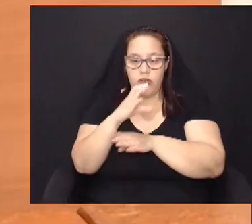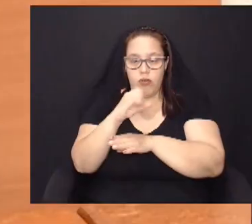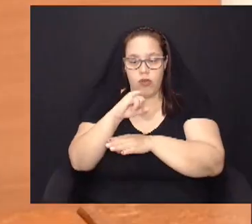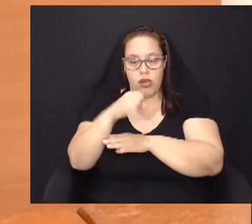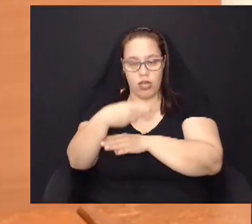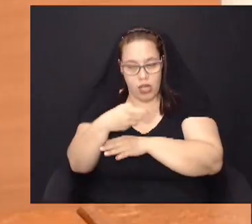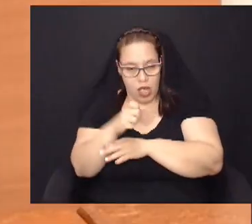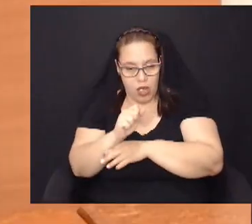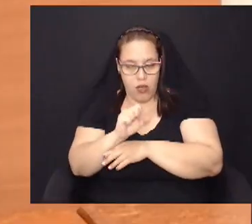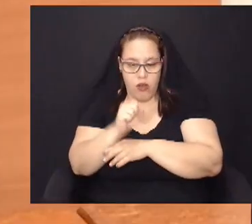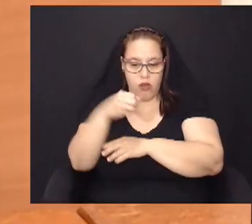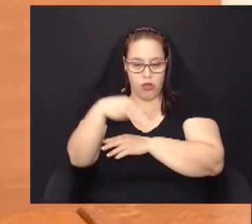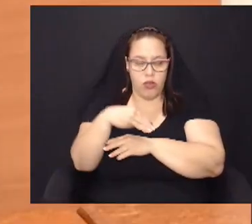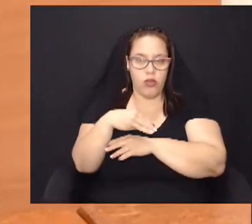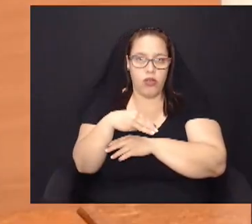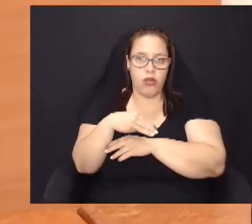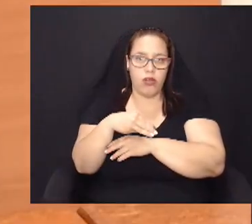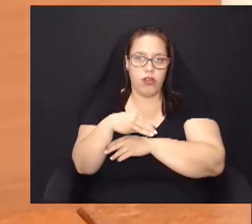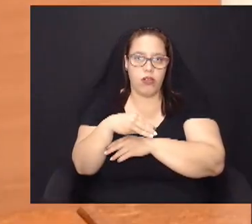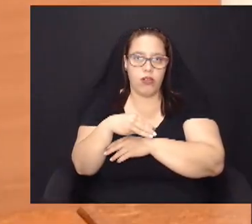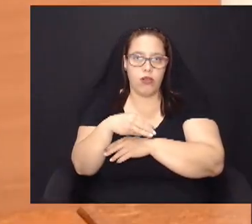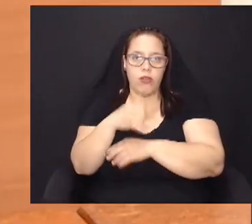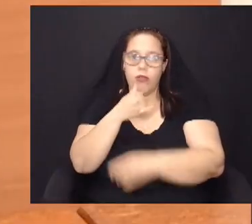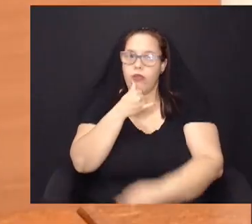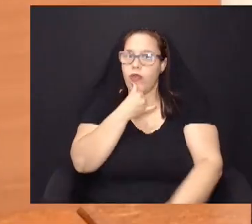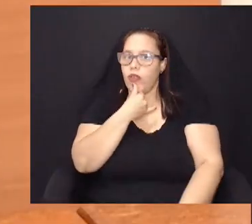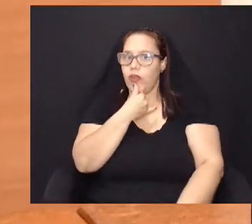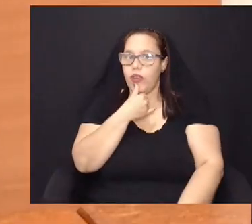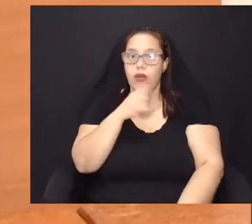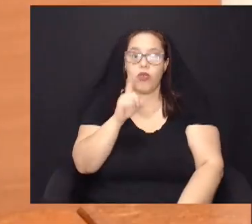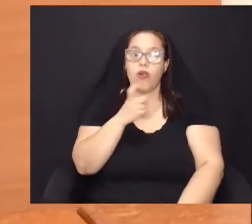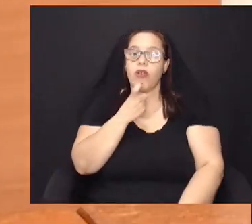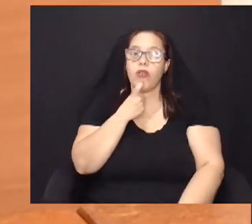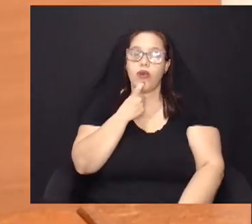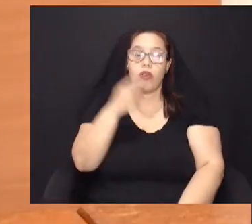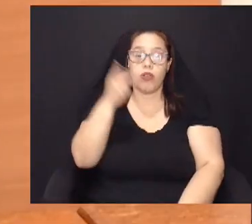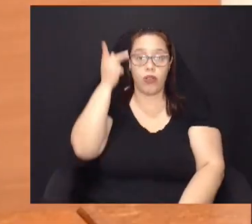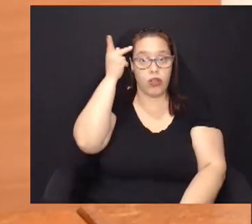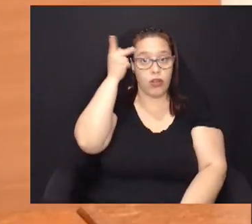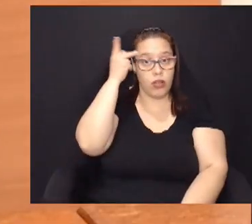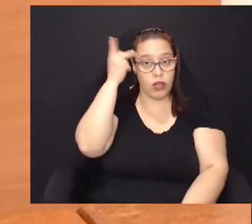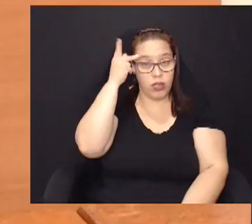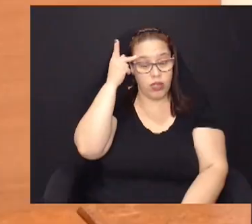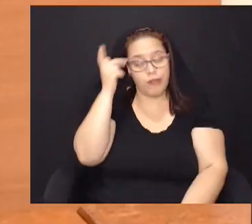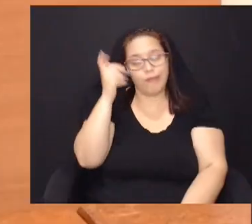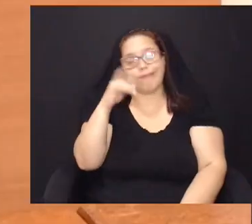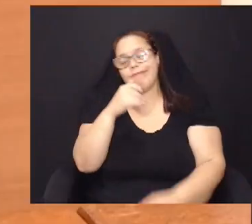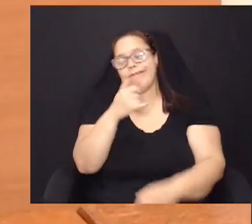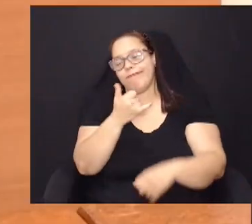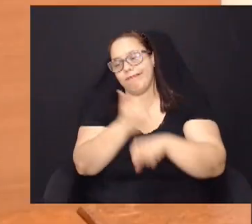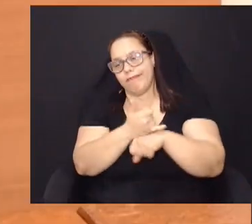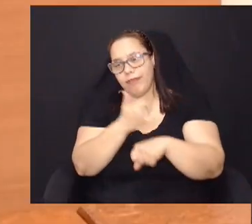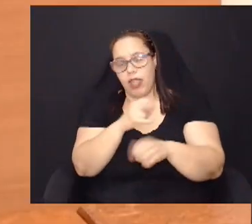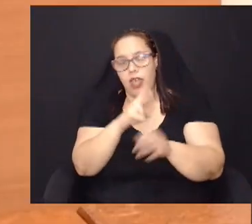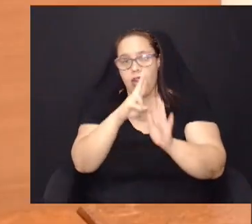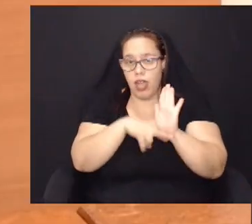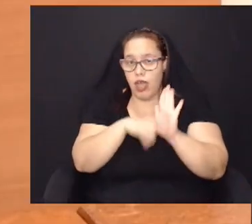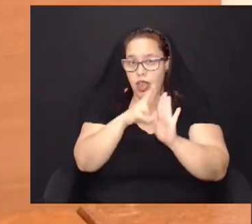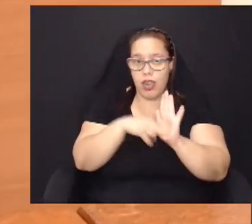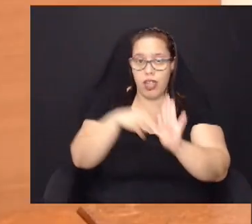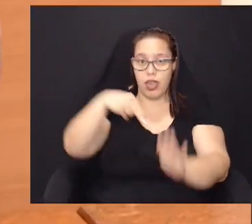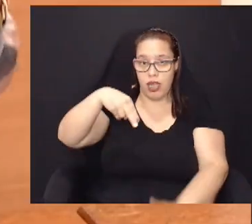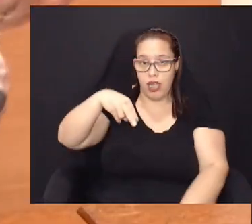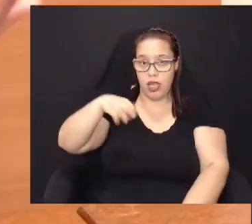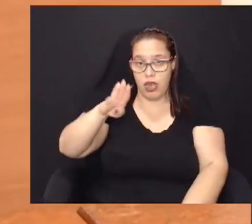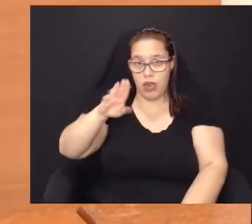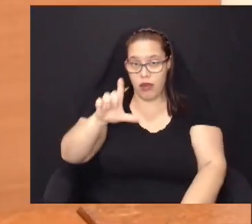som ambiente, infelizmente, não é só a lei em Campinas. São Paulo é assim, as grandes capitais, é norma, é NBR. É a mesma coisa